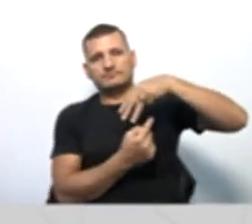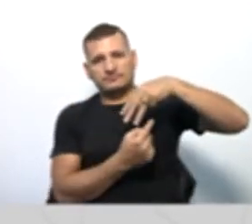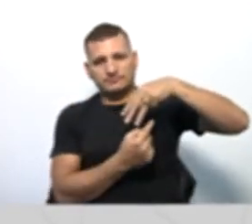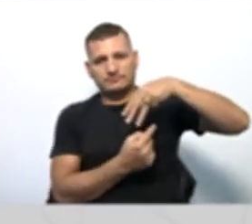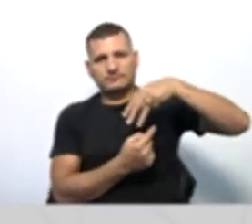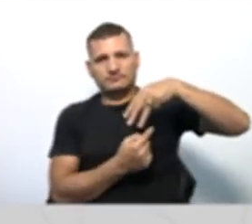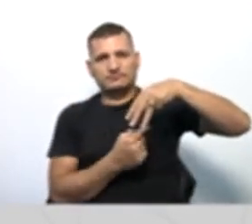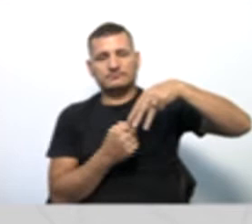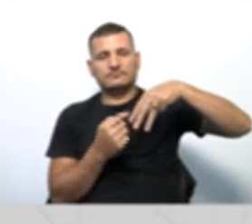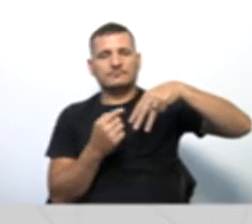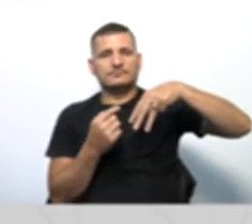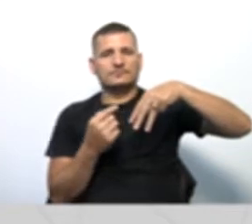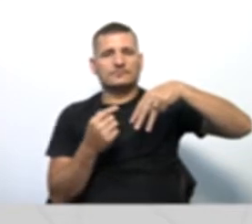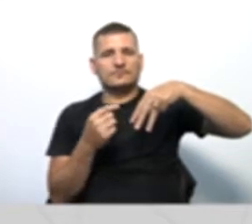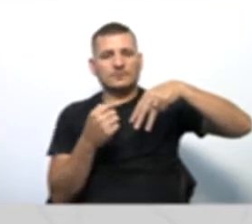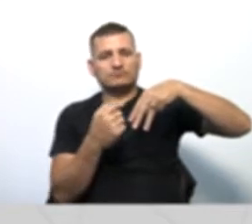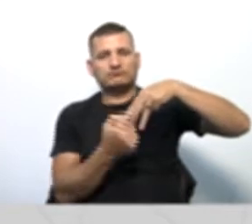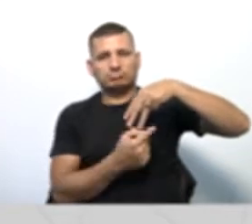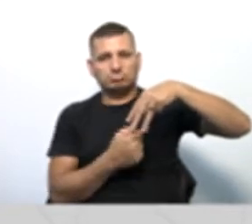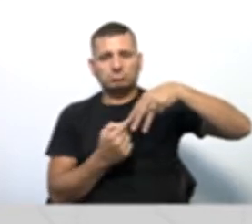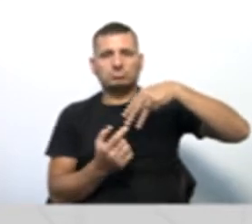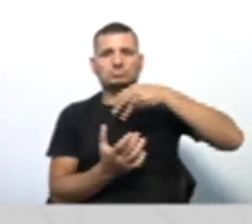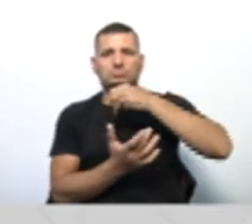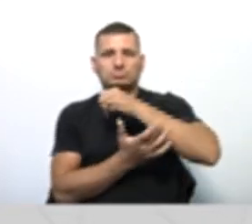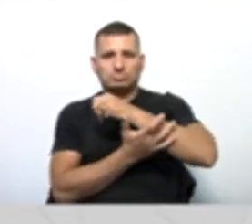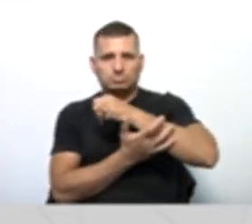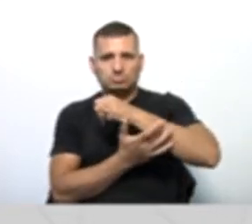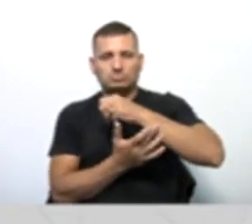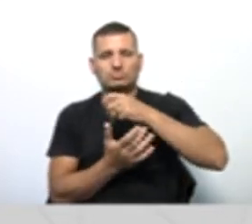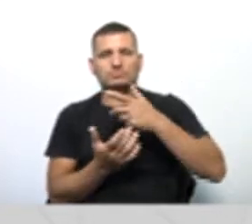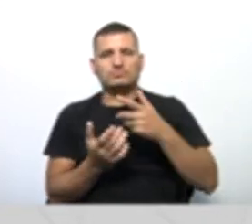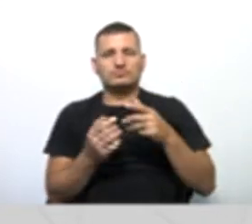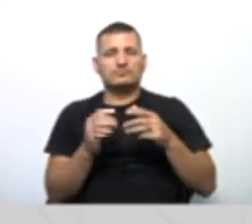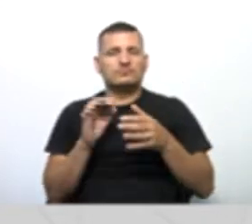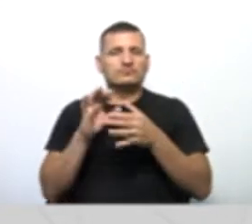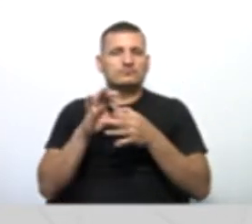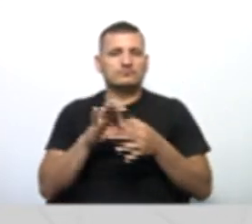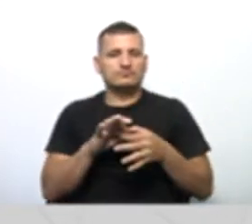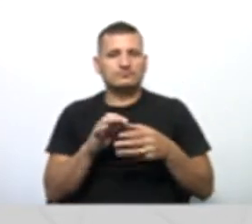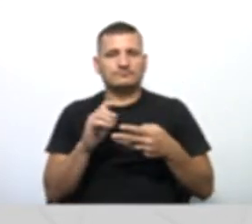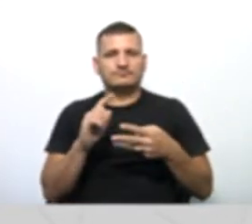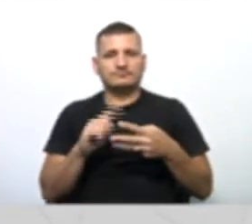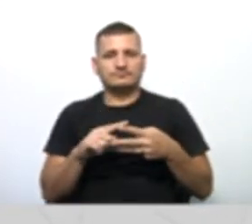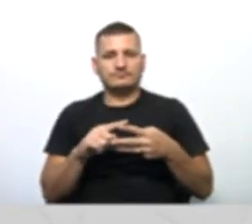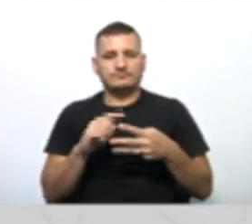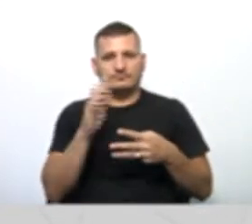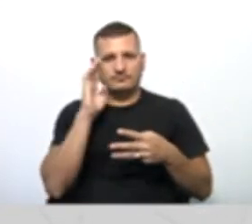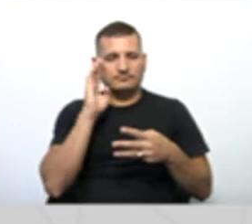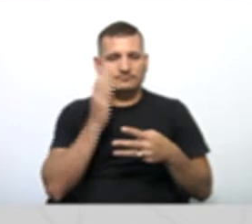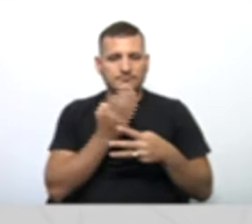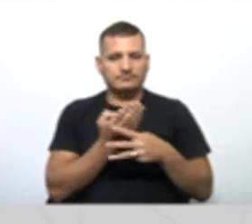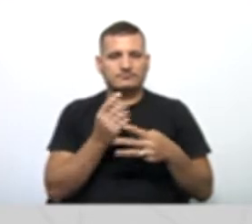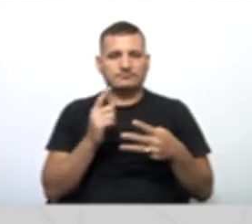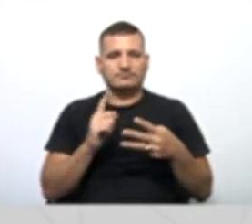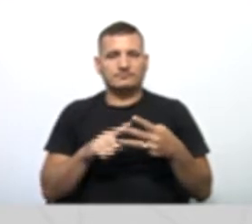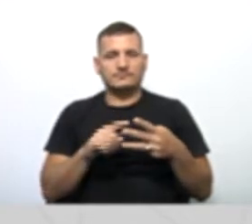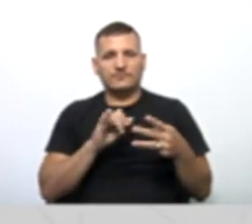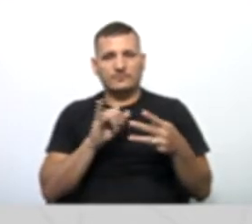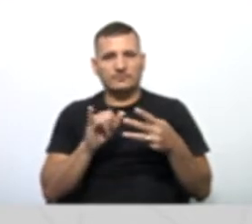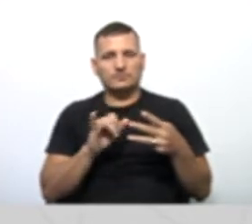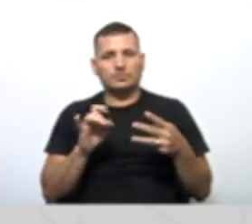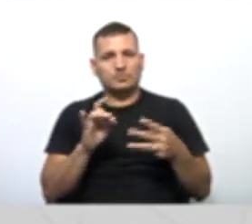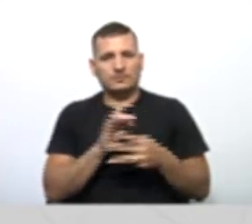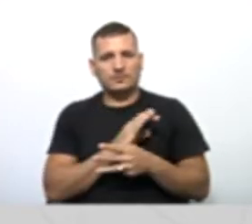né, funcionando corretamente, que são, no nosso contexto, confidencialidade, integridade e